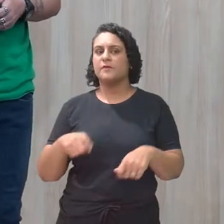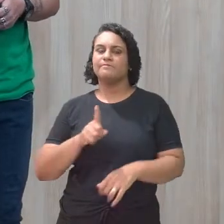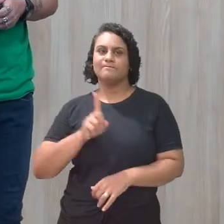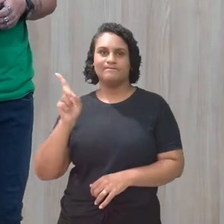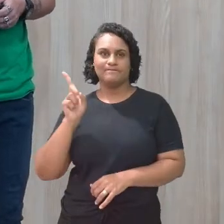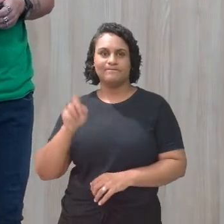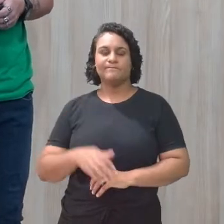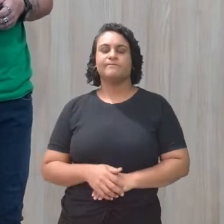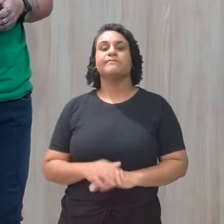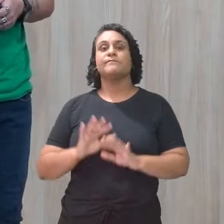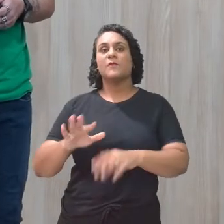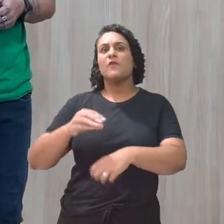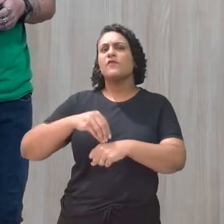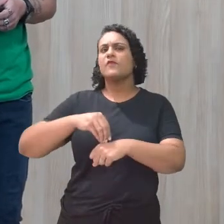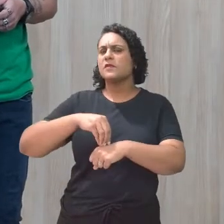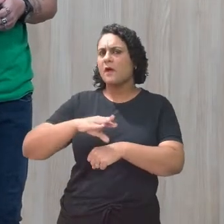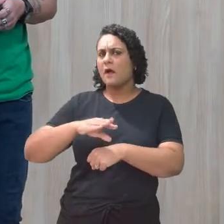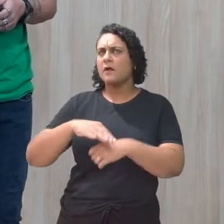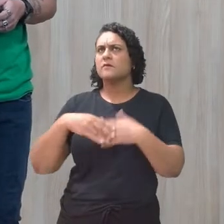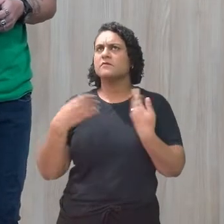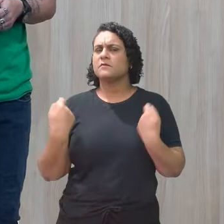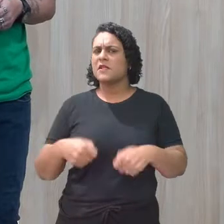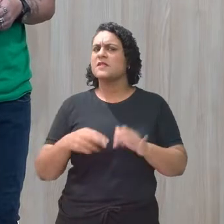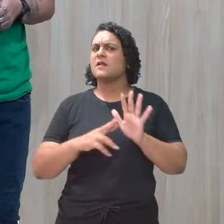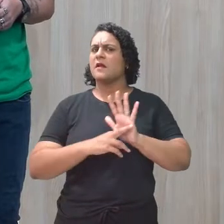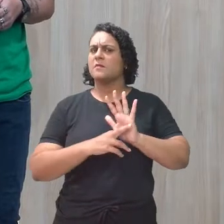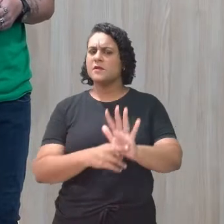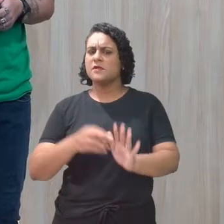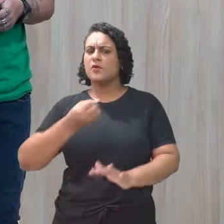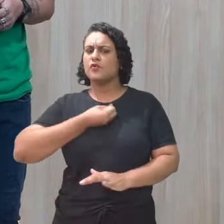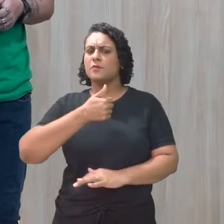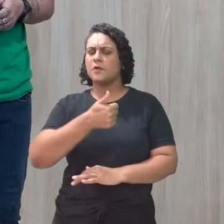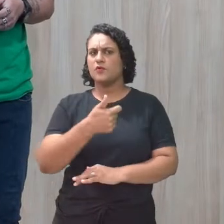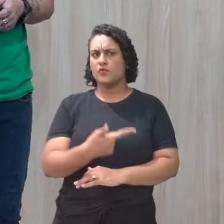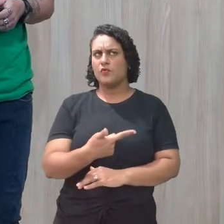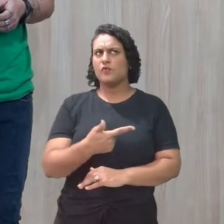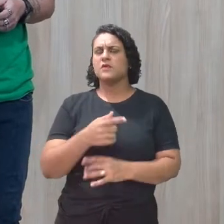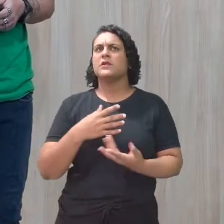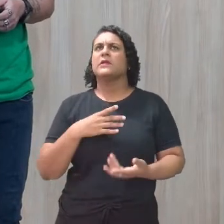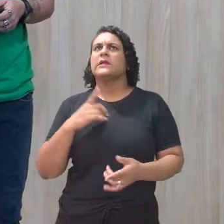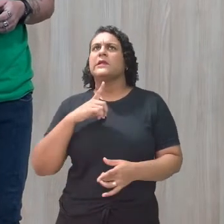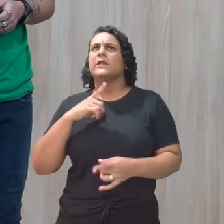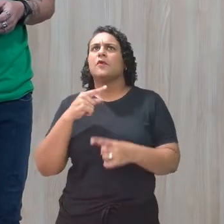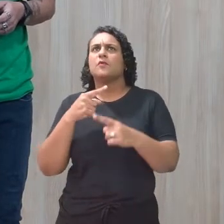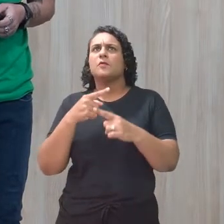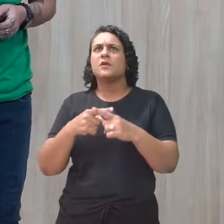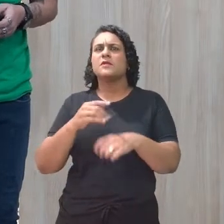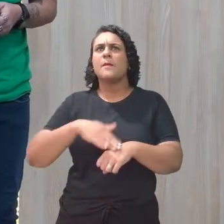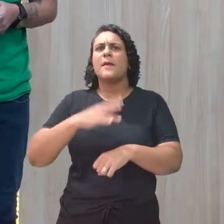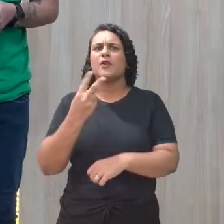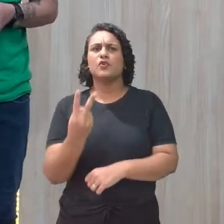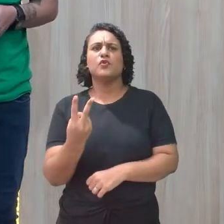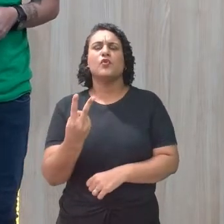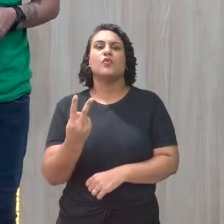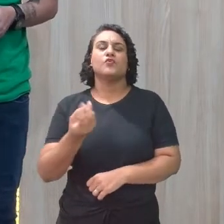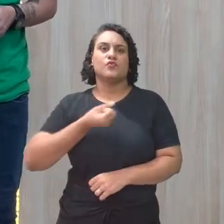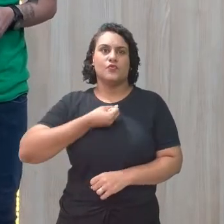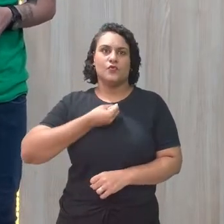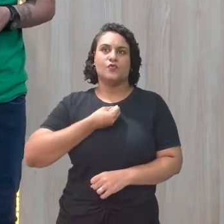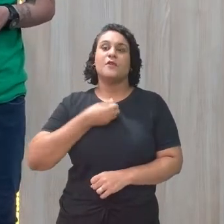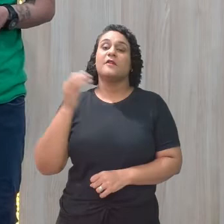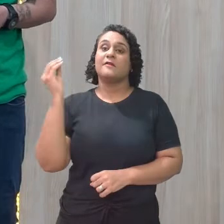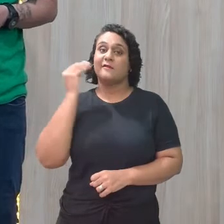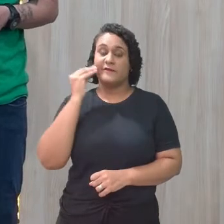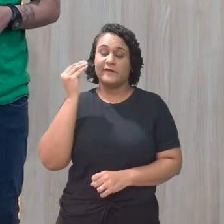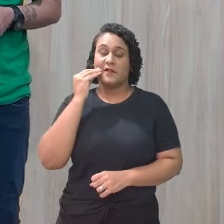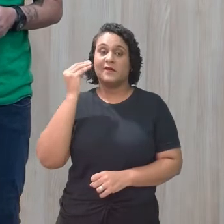E eu fiz uma sugestão. Tente representar o número 12 com uma multiplicação de mais de 2 números, que é justamente o que a gente vai tentar